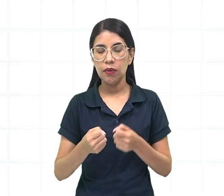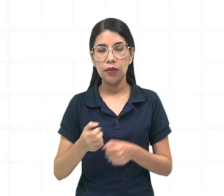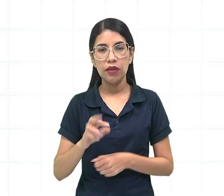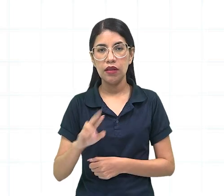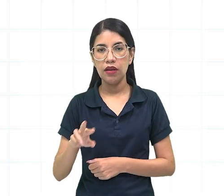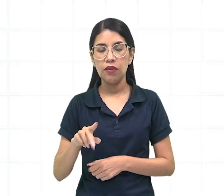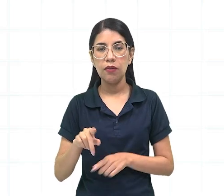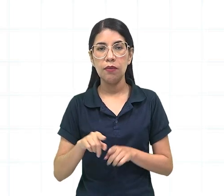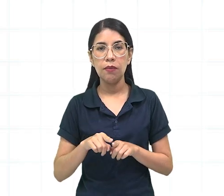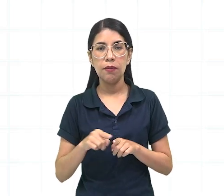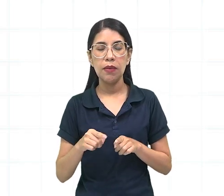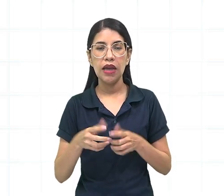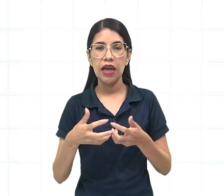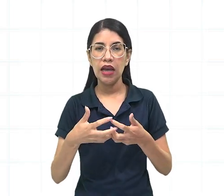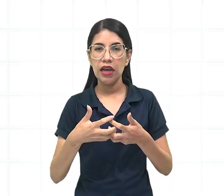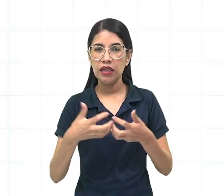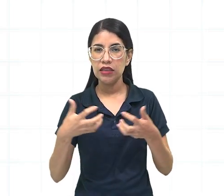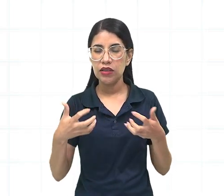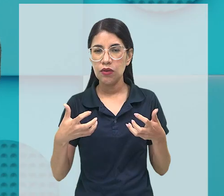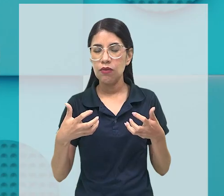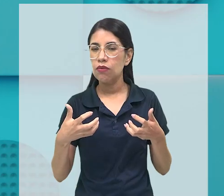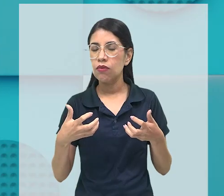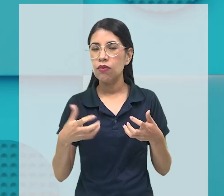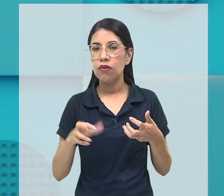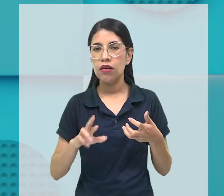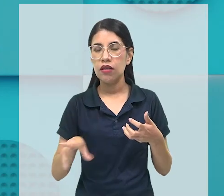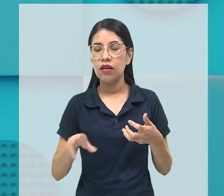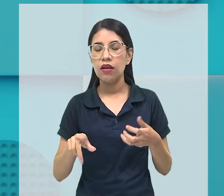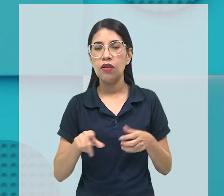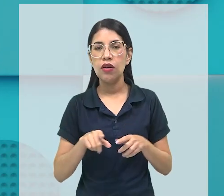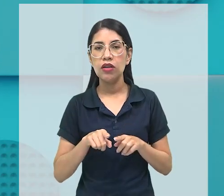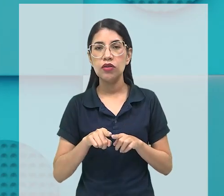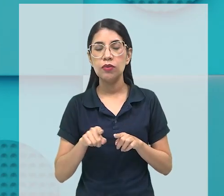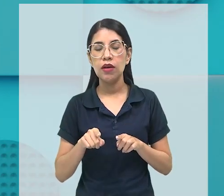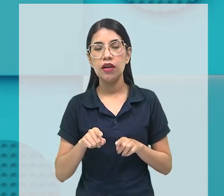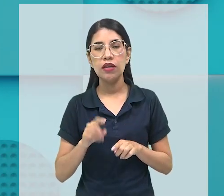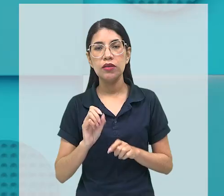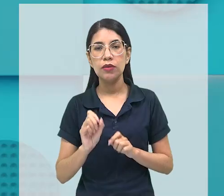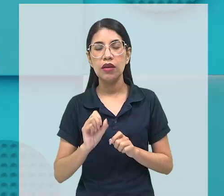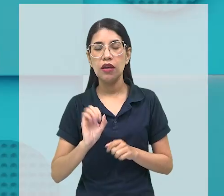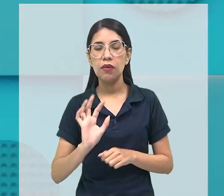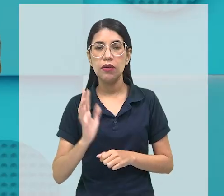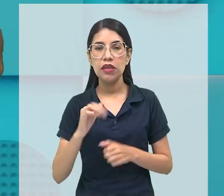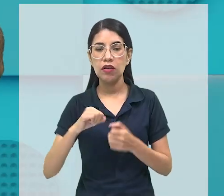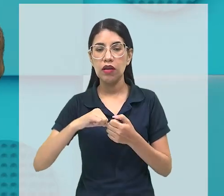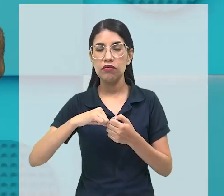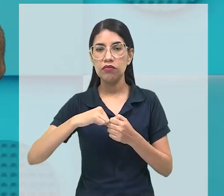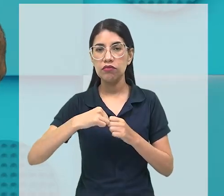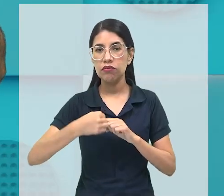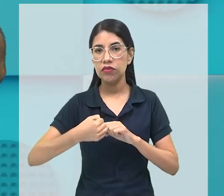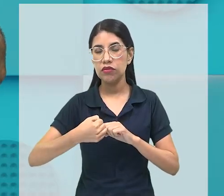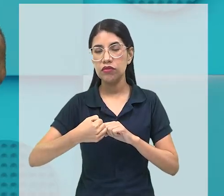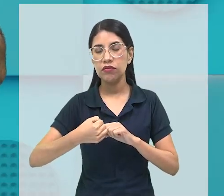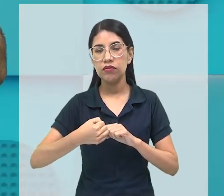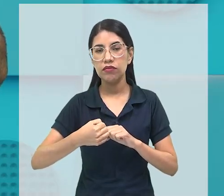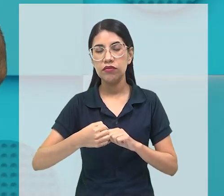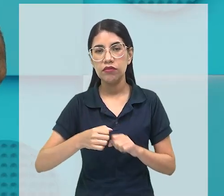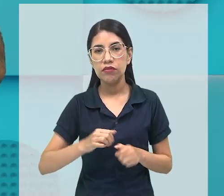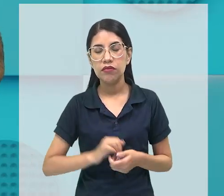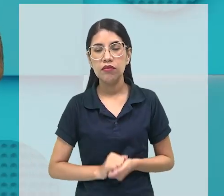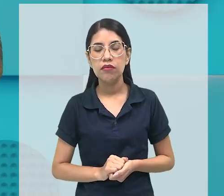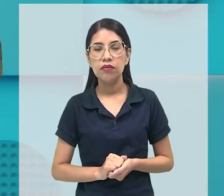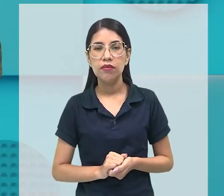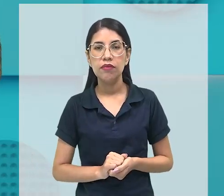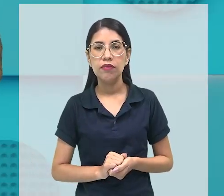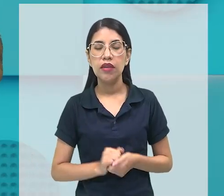quebrou. Rasgou? Não, não rasgou nada. Foi só um estiramento muito grande, né,